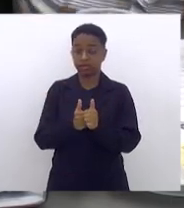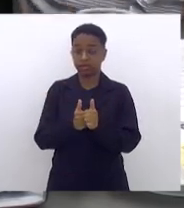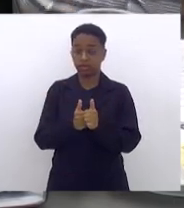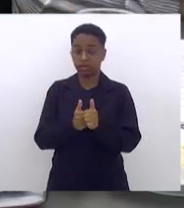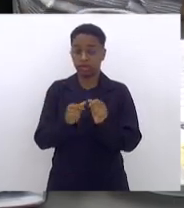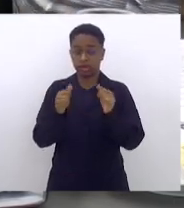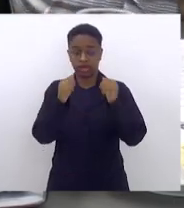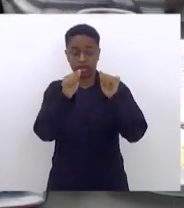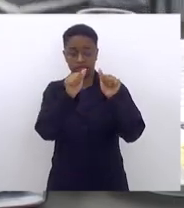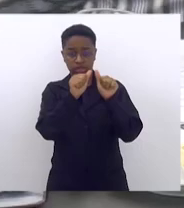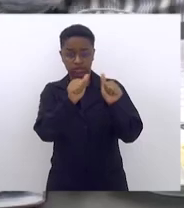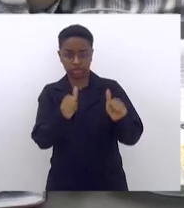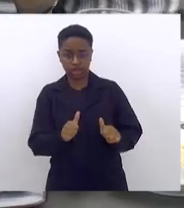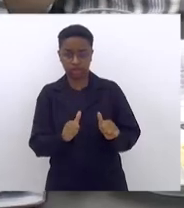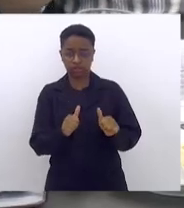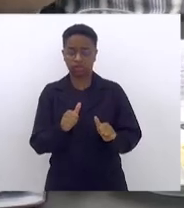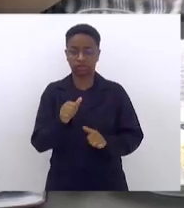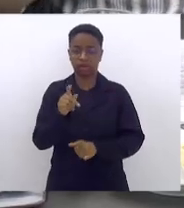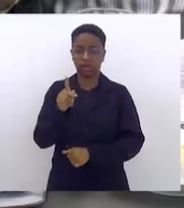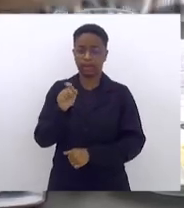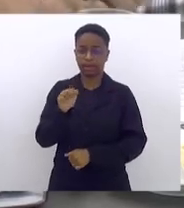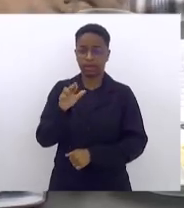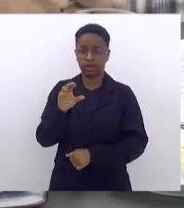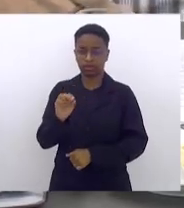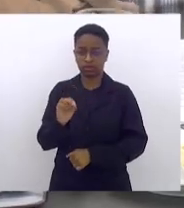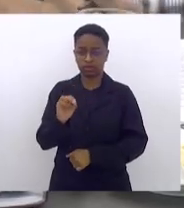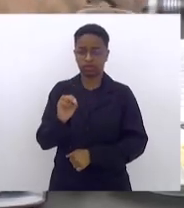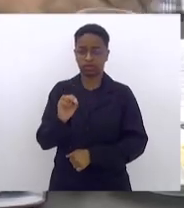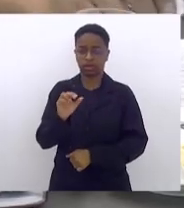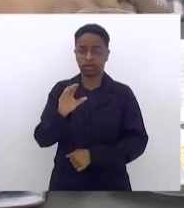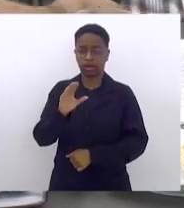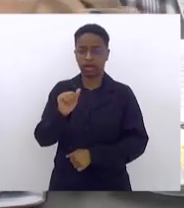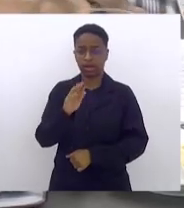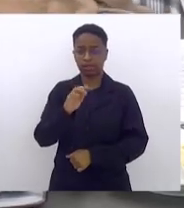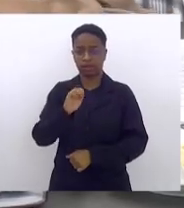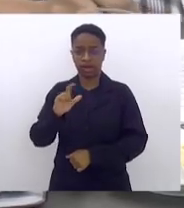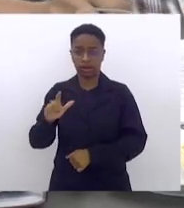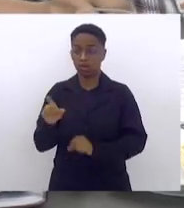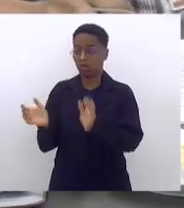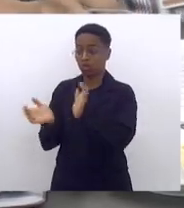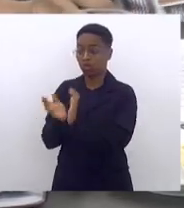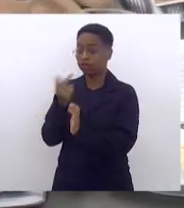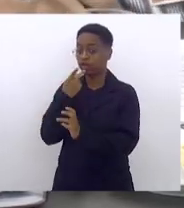grupo, com vários professores, levantou algo que eu próprio não conhecia.